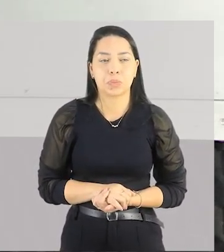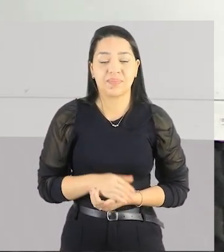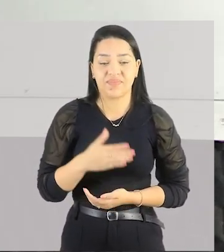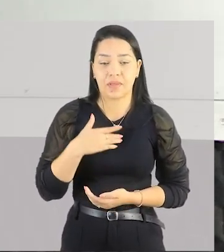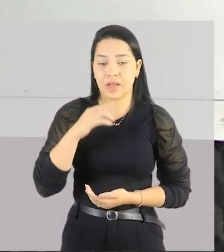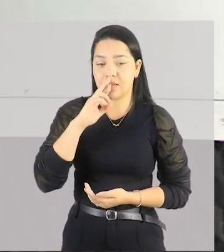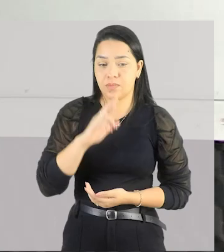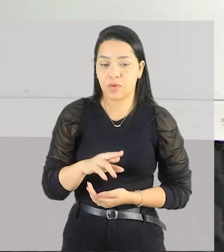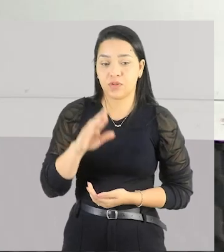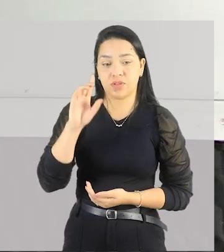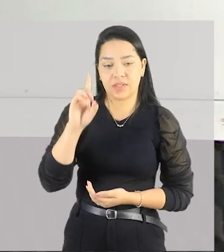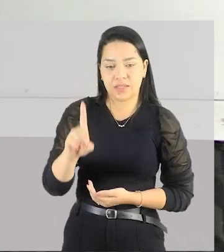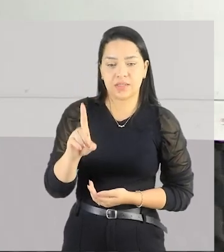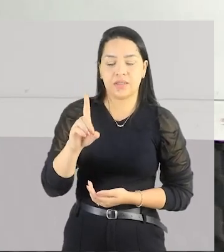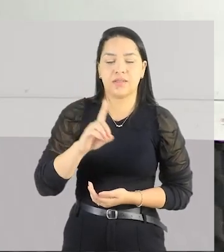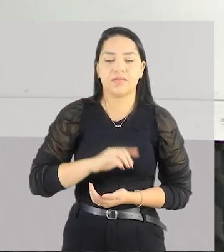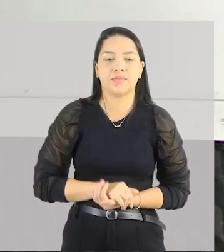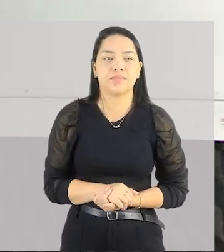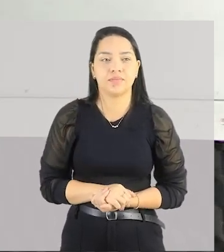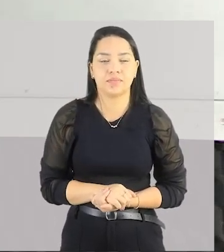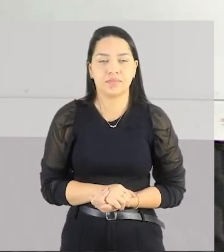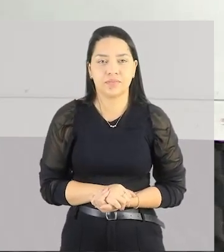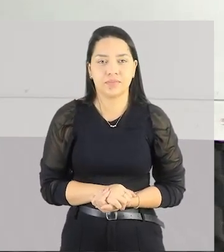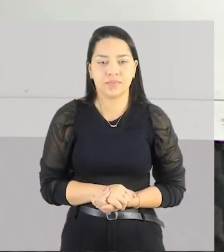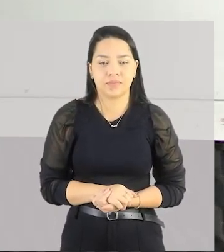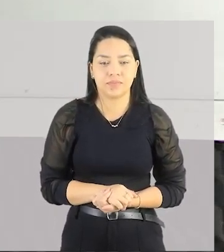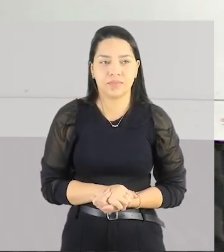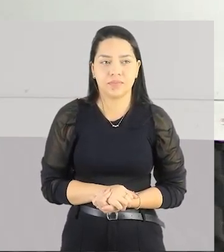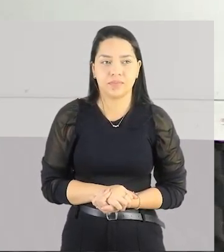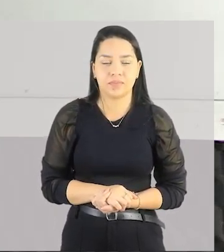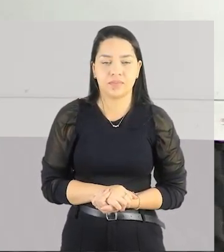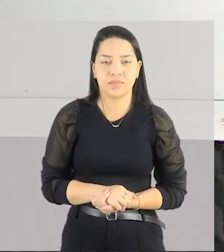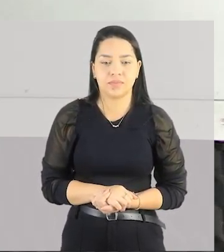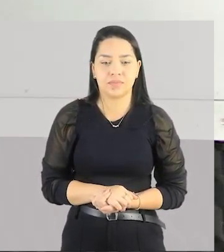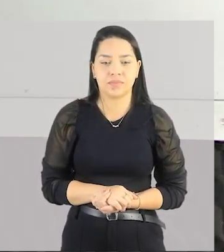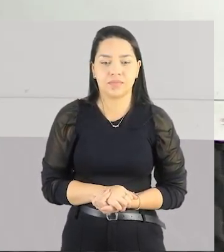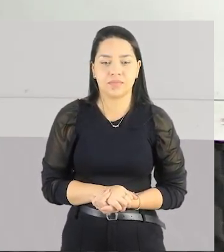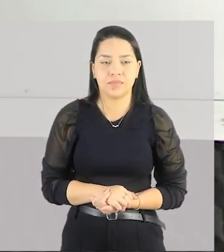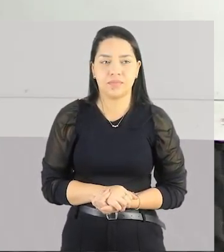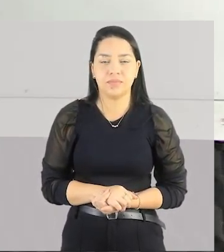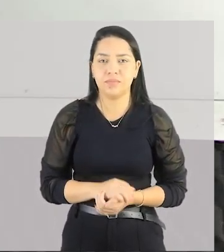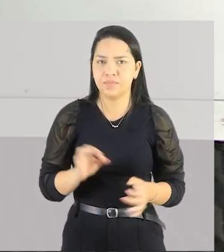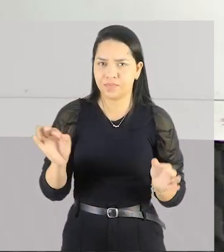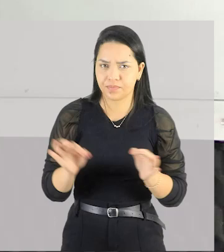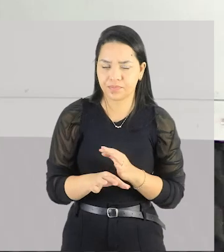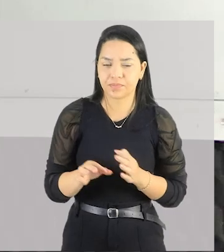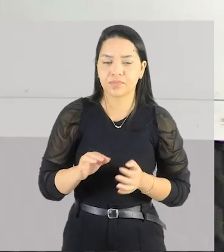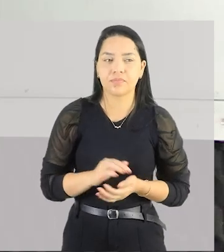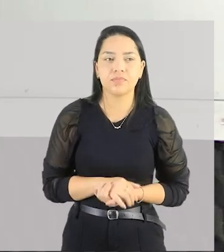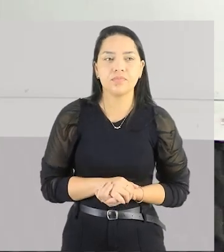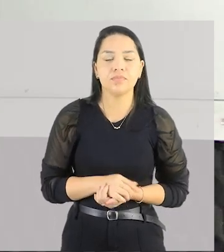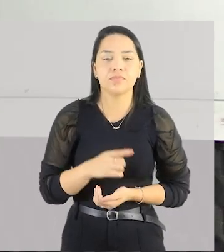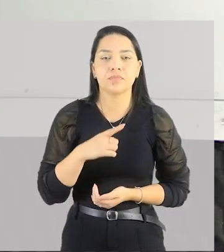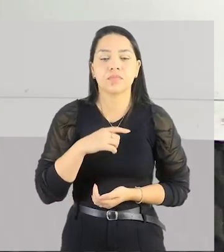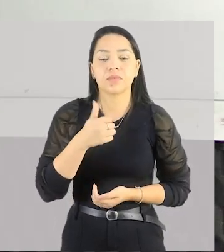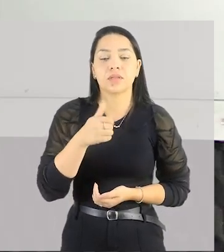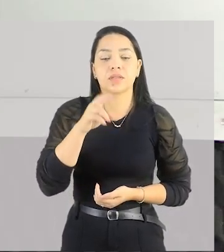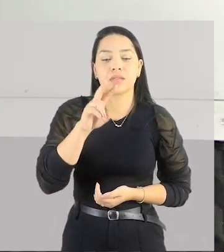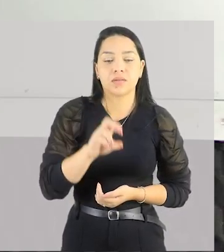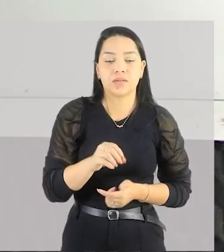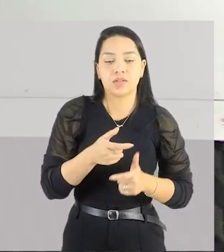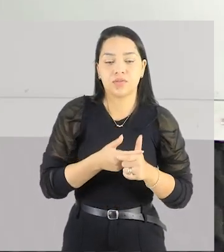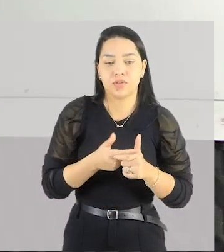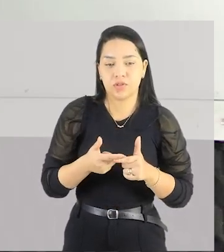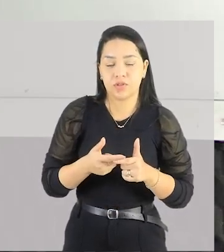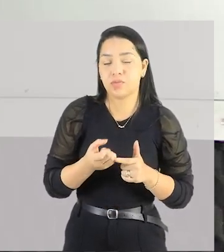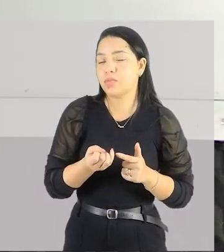minha resposta está sendo guiada para a letra D. Bora aqui para o último. Eu tenho 150